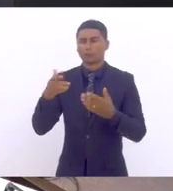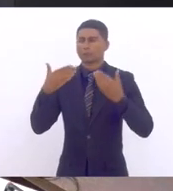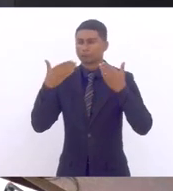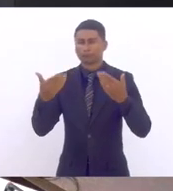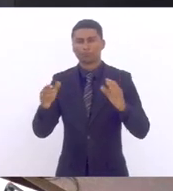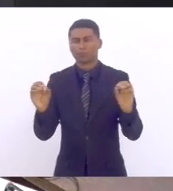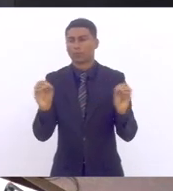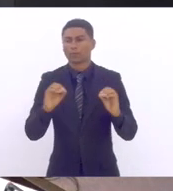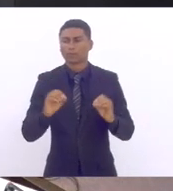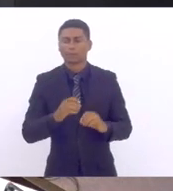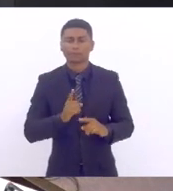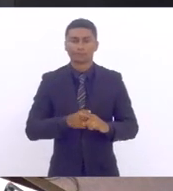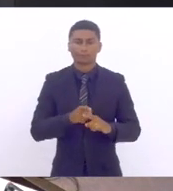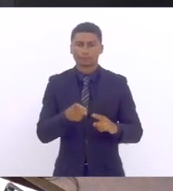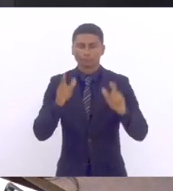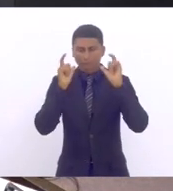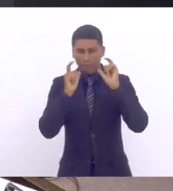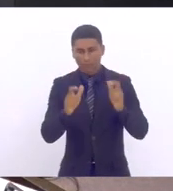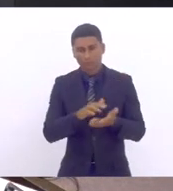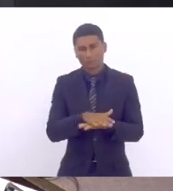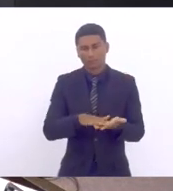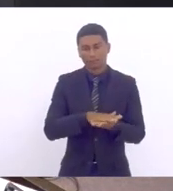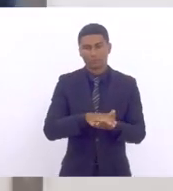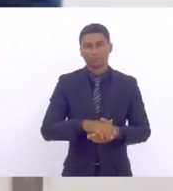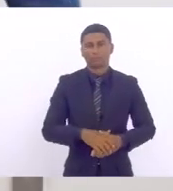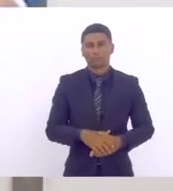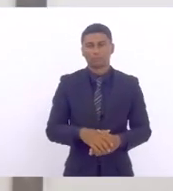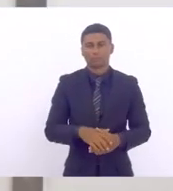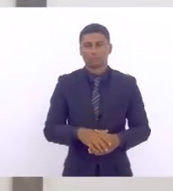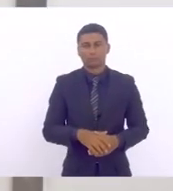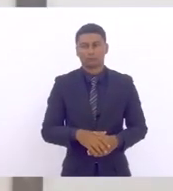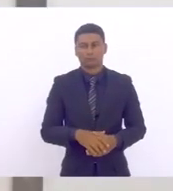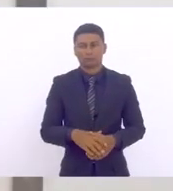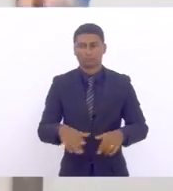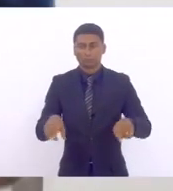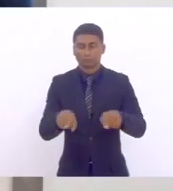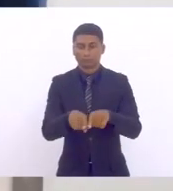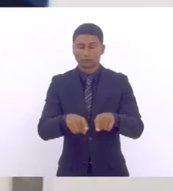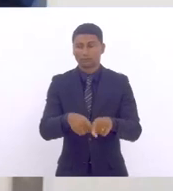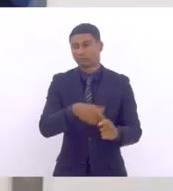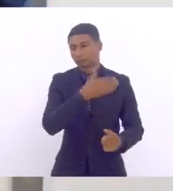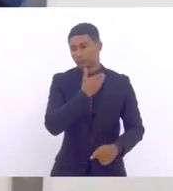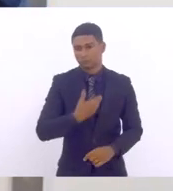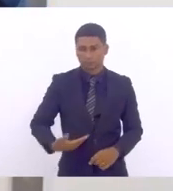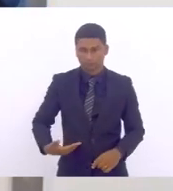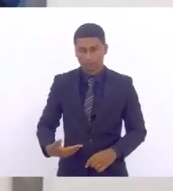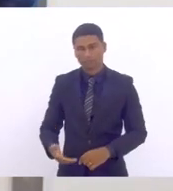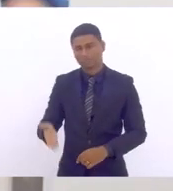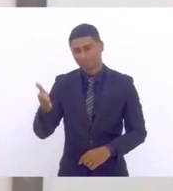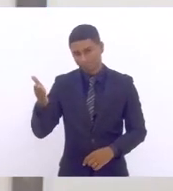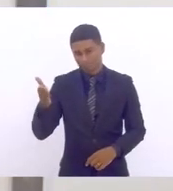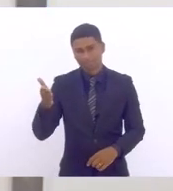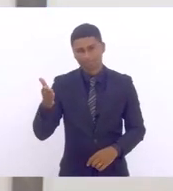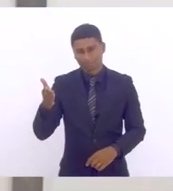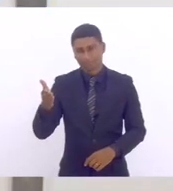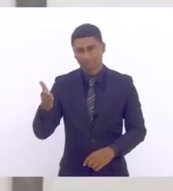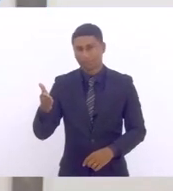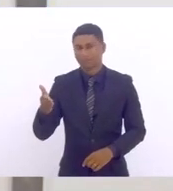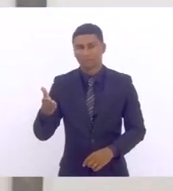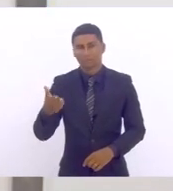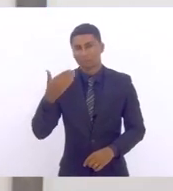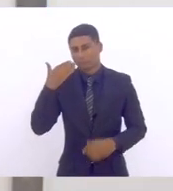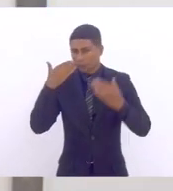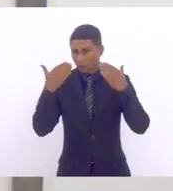não interessa, isso não vem de jornal. Isso o poder público não reconhece. Mas dentro dessa